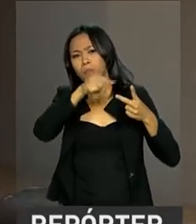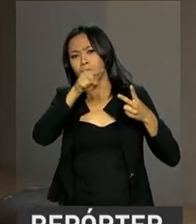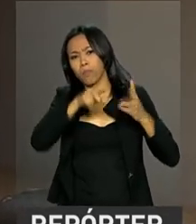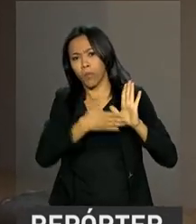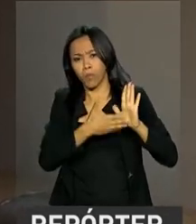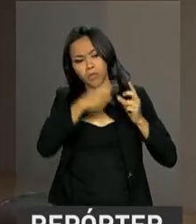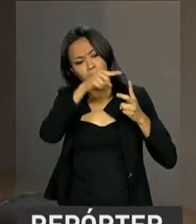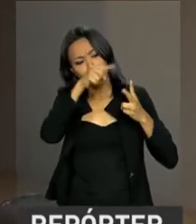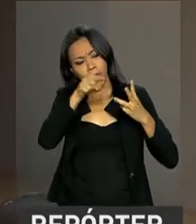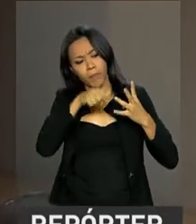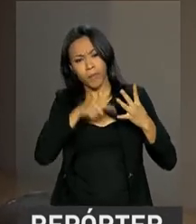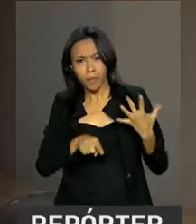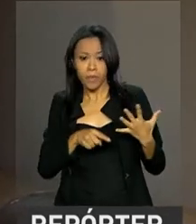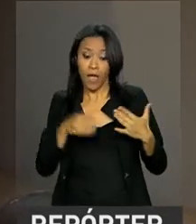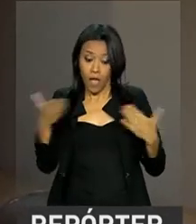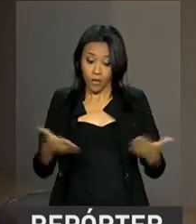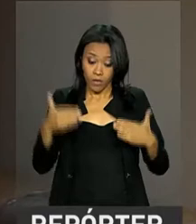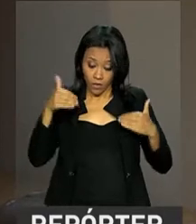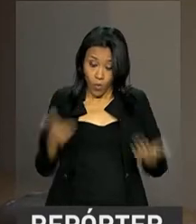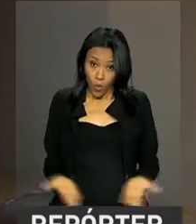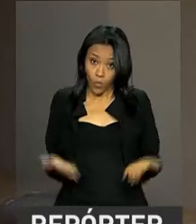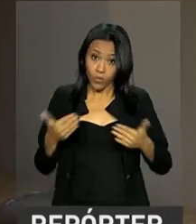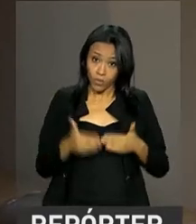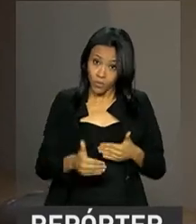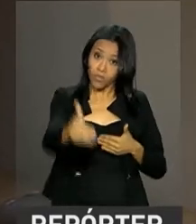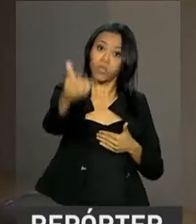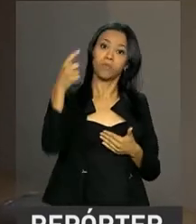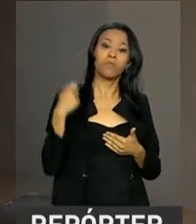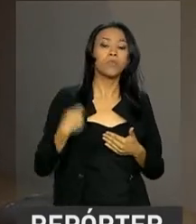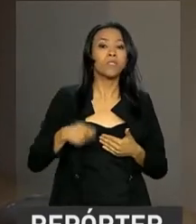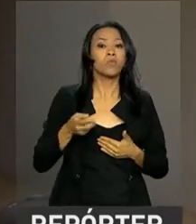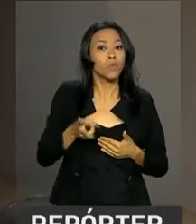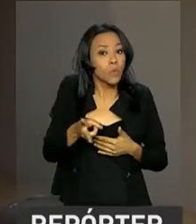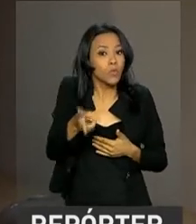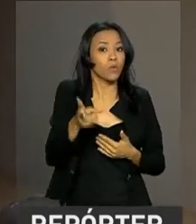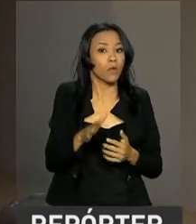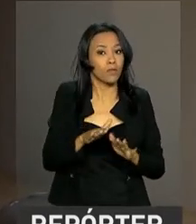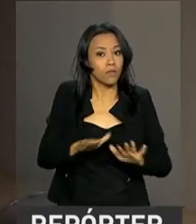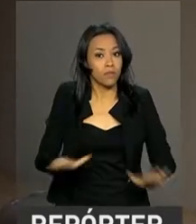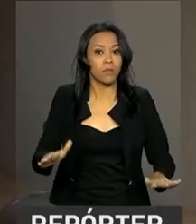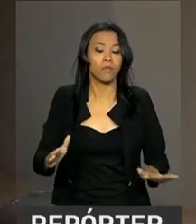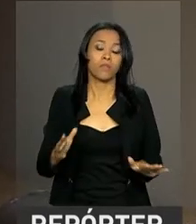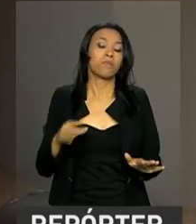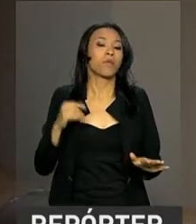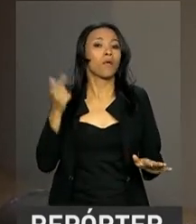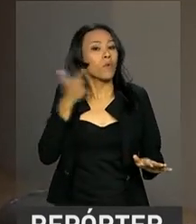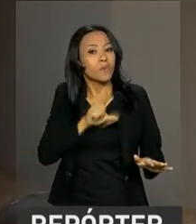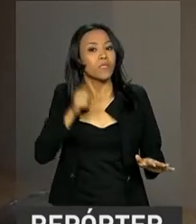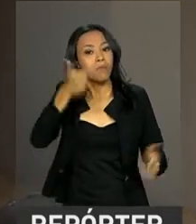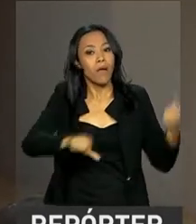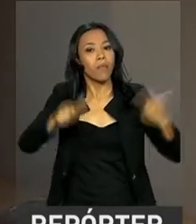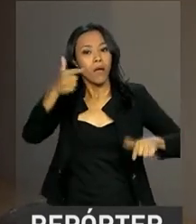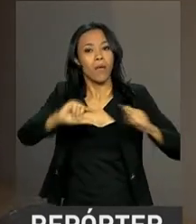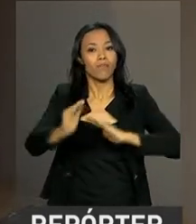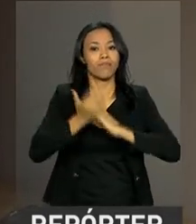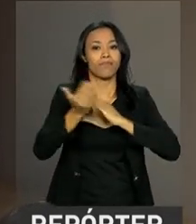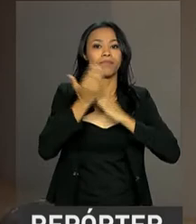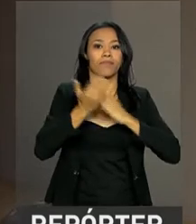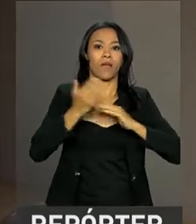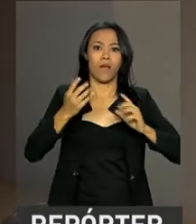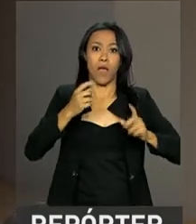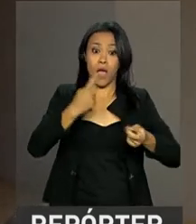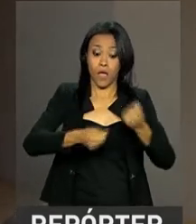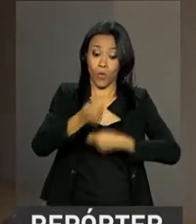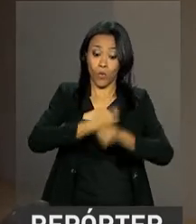processo. Daqui para frente nós precisamos persistir nesse quadro para continuar colhendo esses benefícios, né, de uma economia que começa